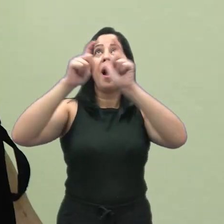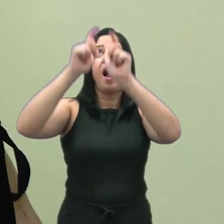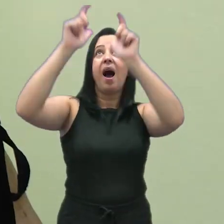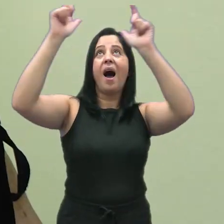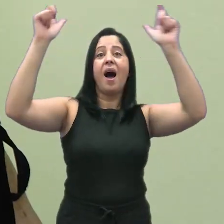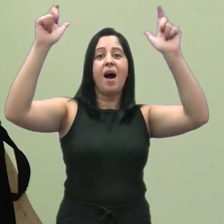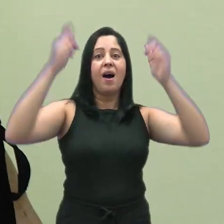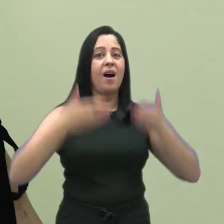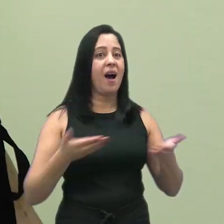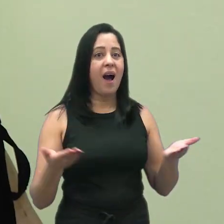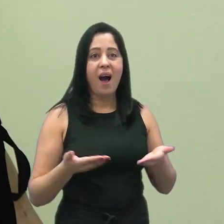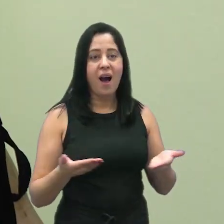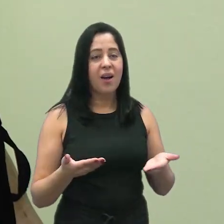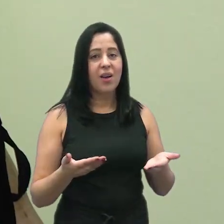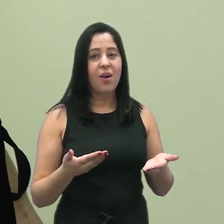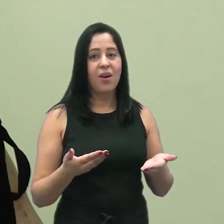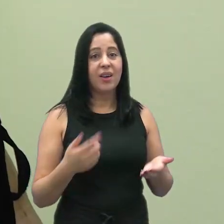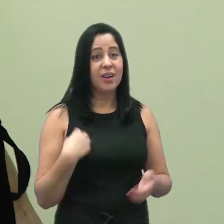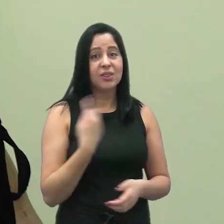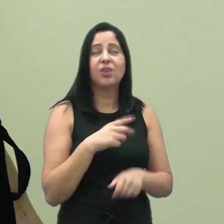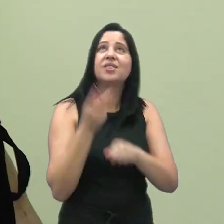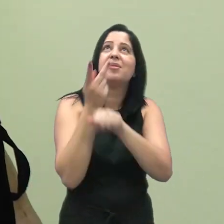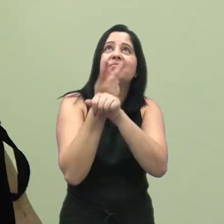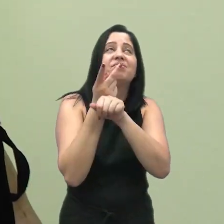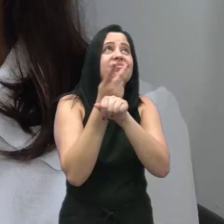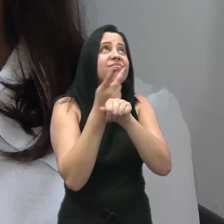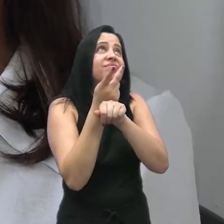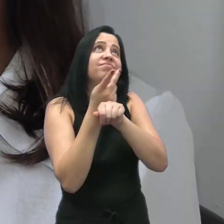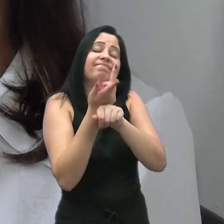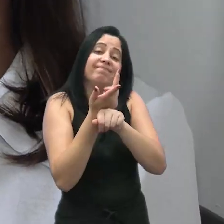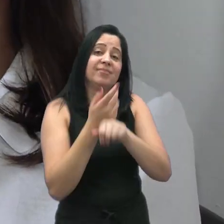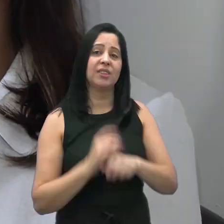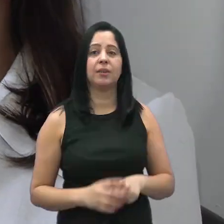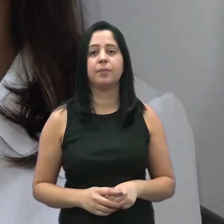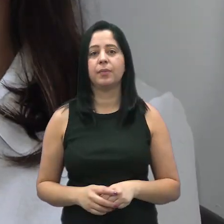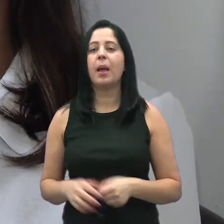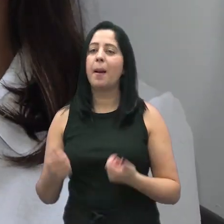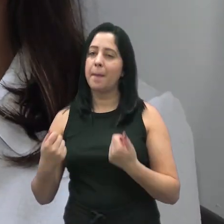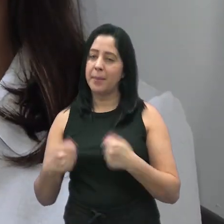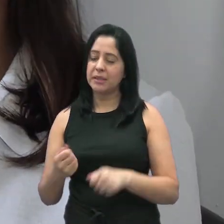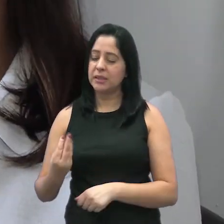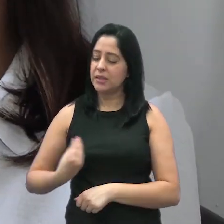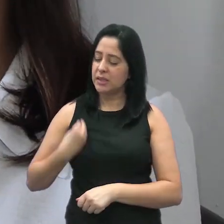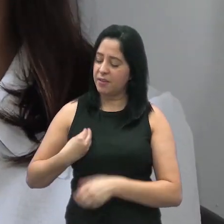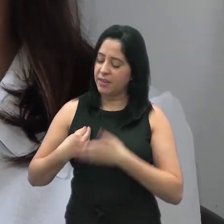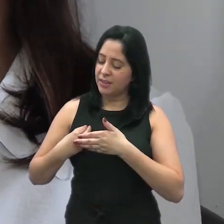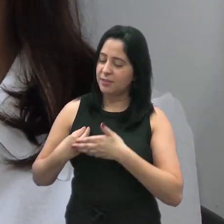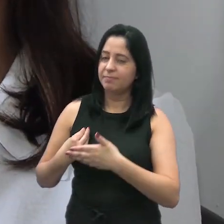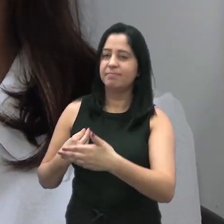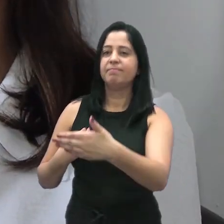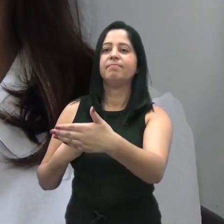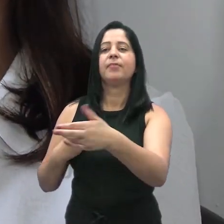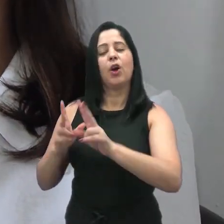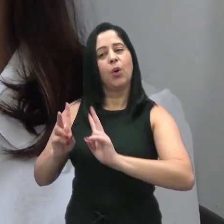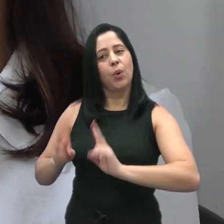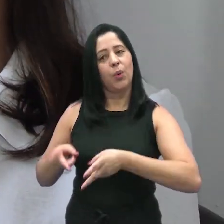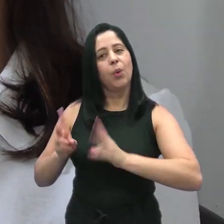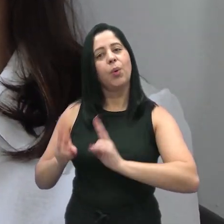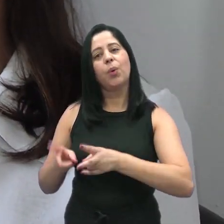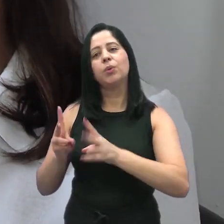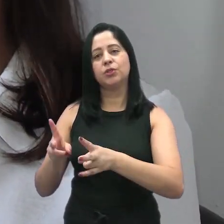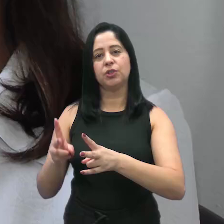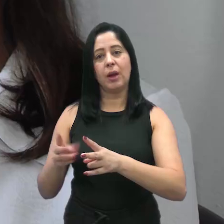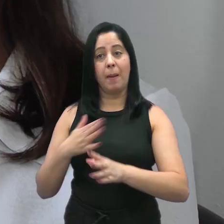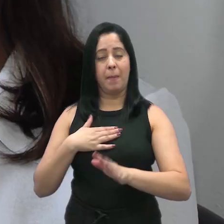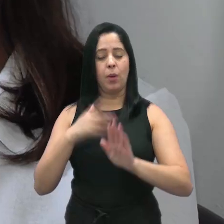a outra, sabe? Agora hoje nós ficamos procurando uma estrela. É continuar, seguir em frente,